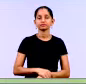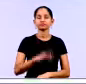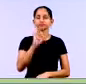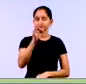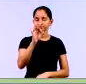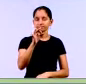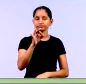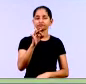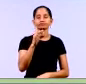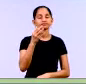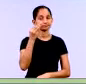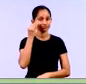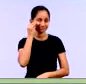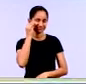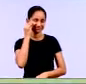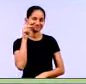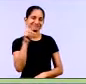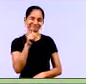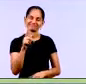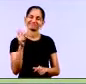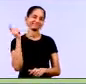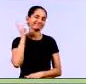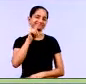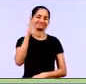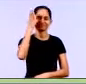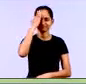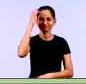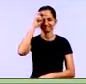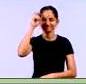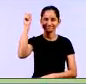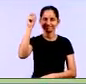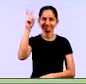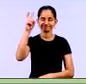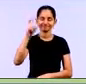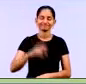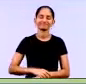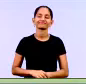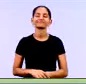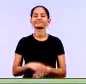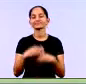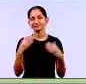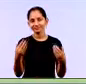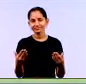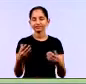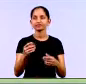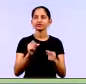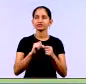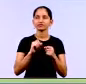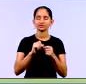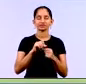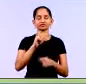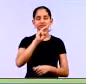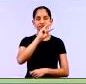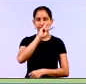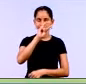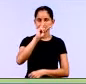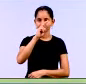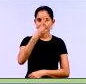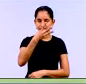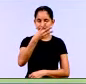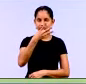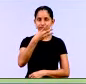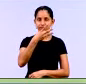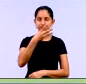201. Esse professor é uma capacidade. 3.000, ó, só fazer assim, ó, 3 vezes